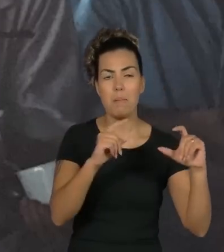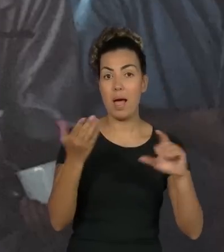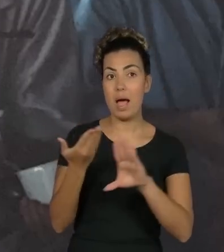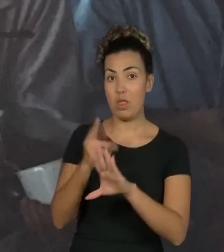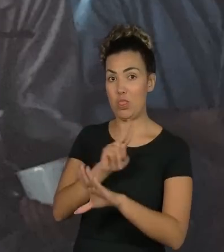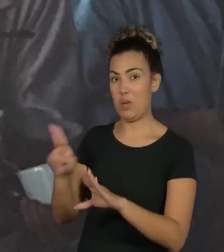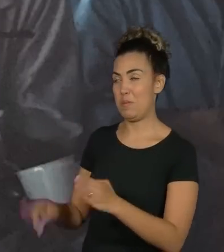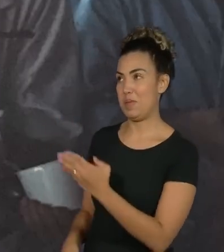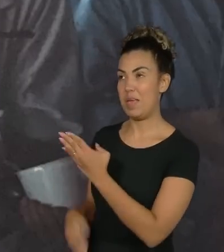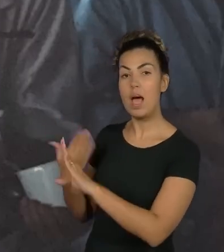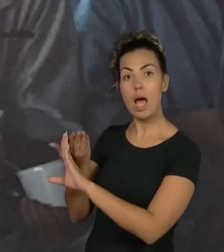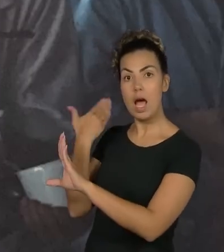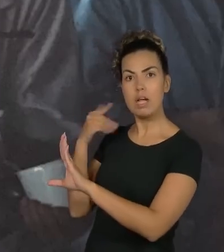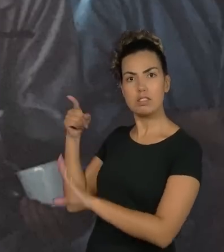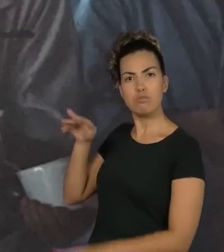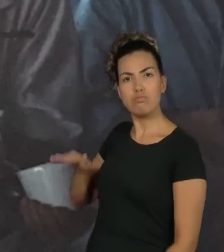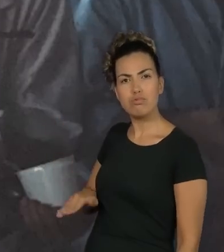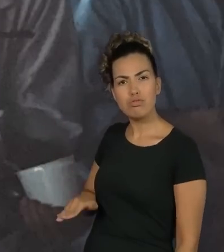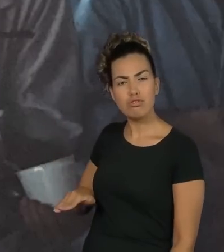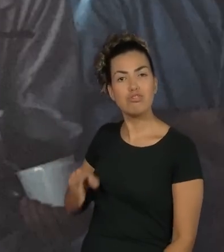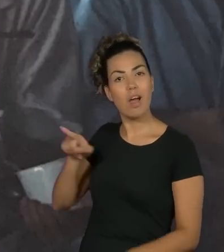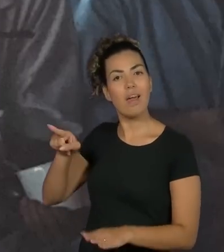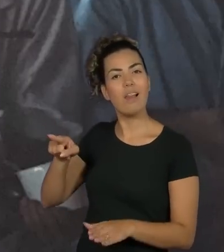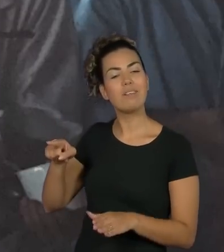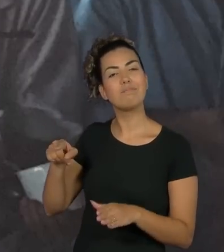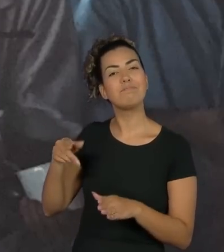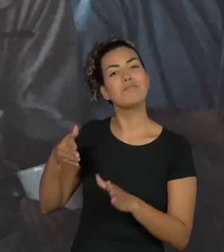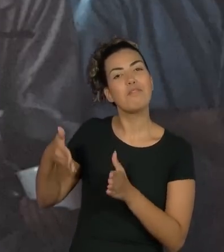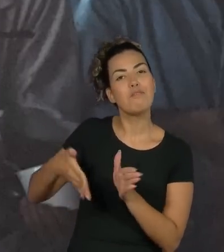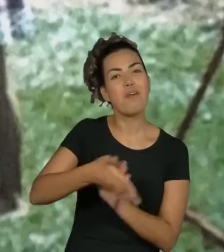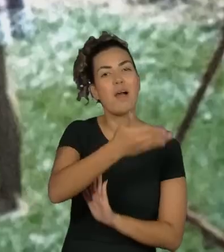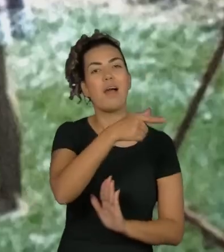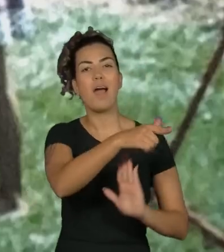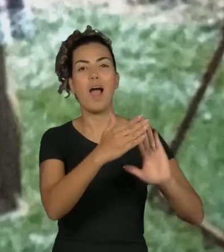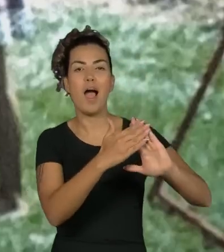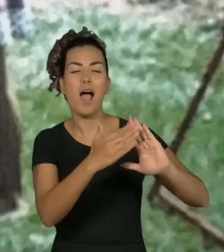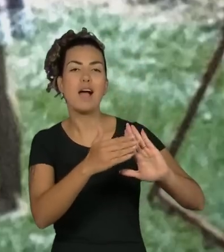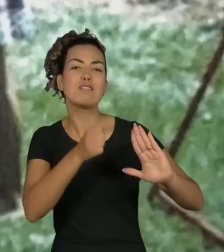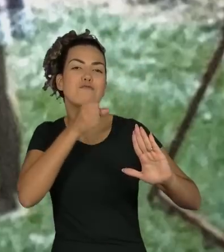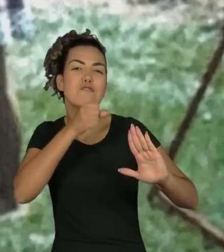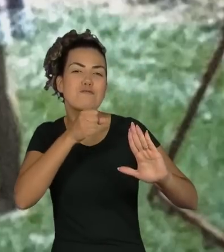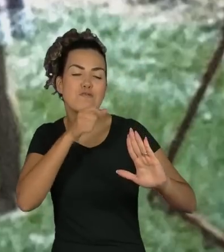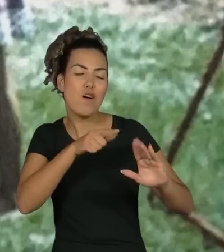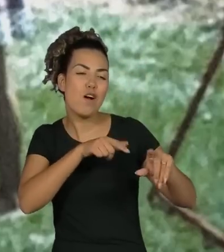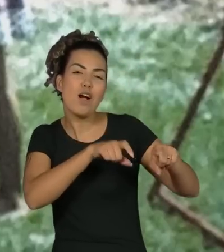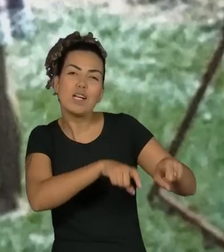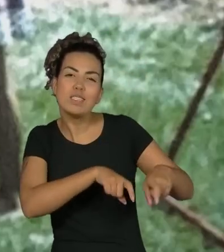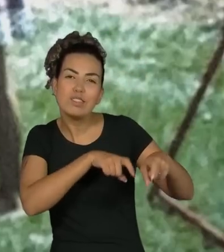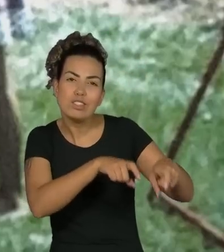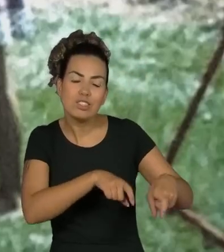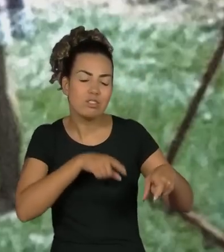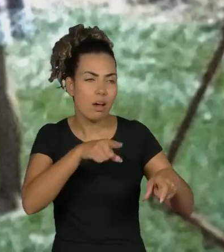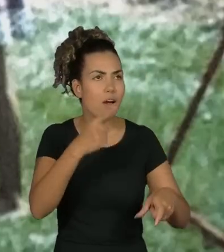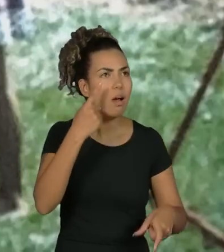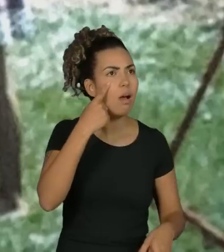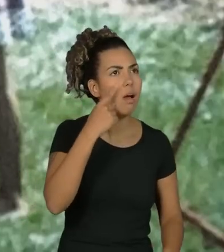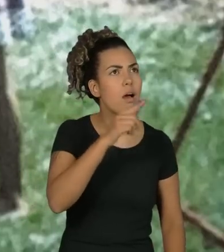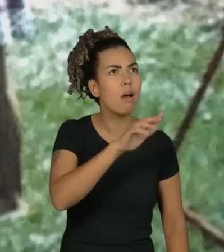para o sítio dos avós, na região metropolitana de Belo Horizonte, inspiraram escolhas para o futuro.